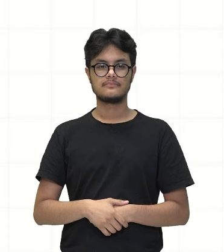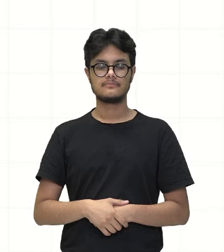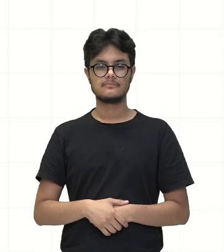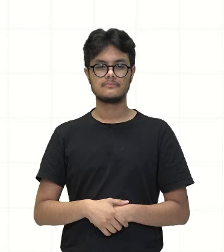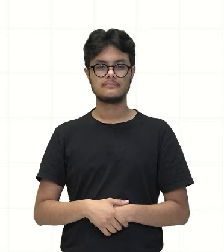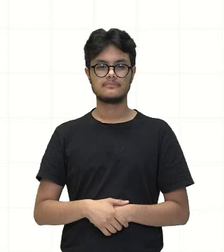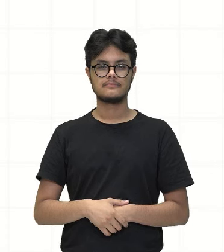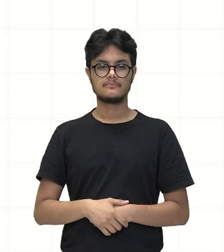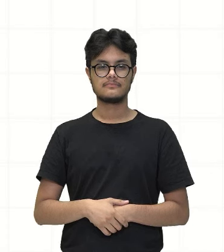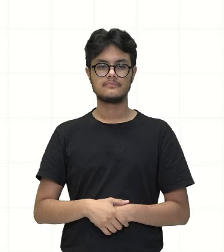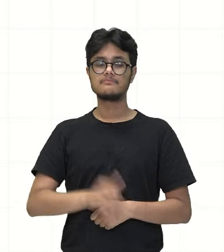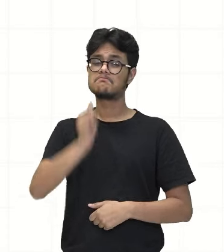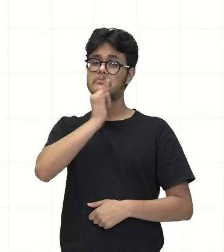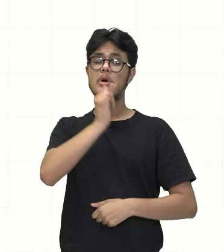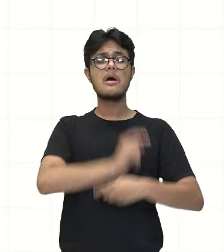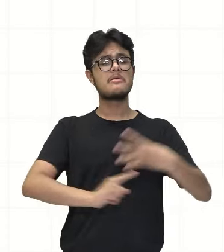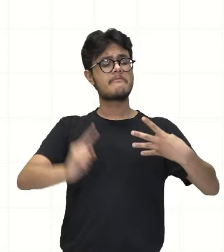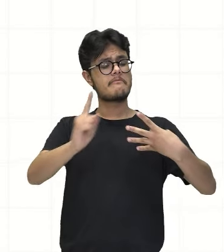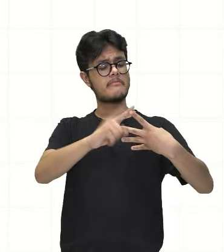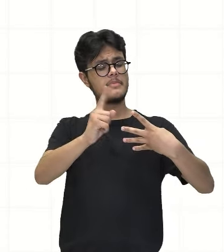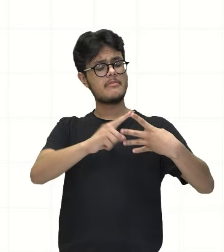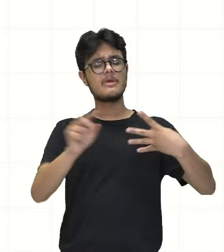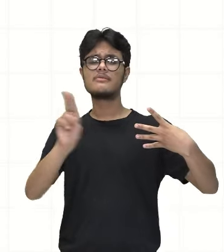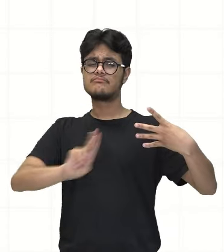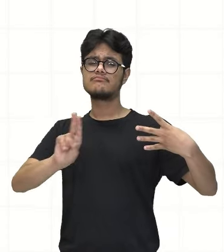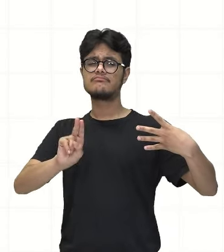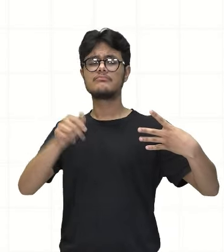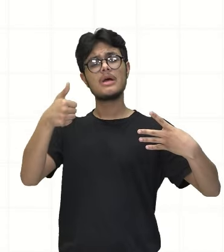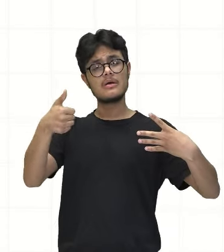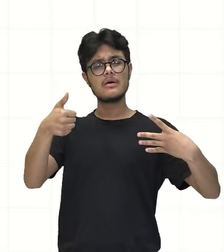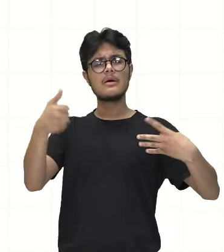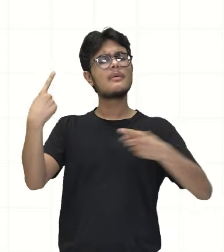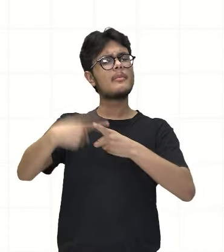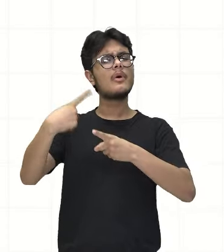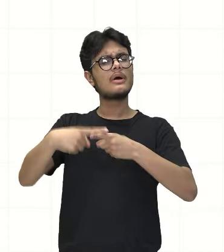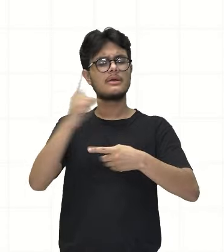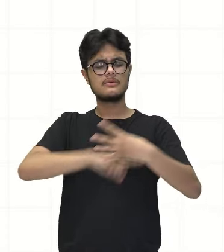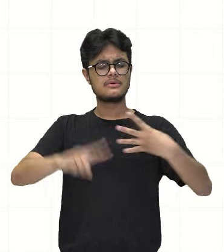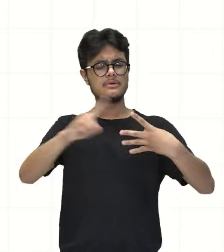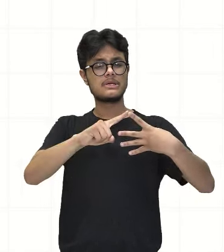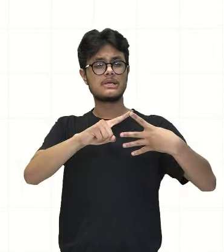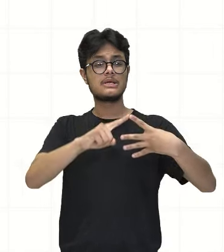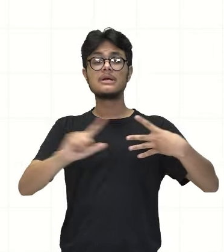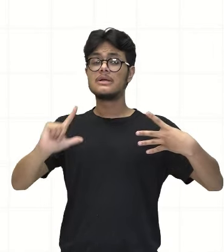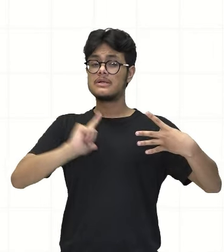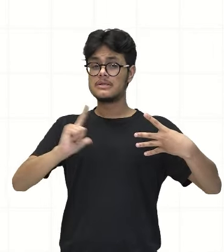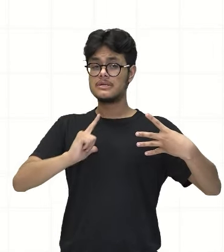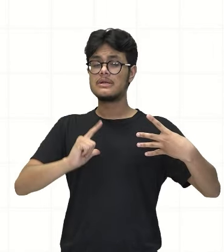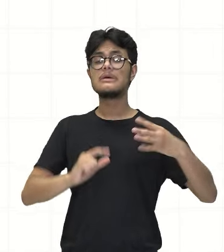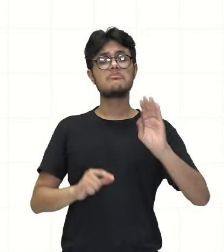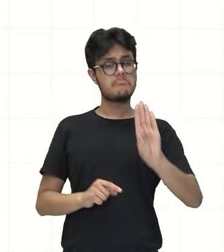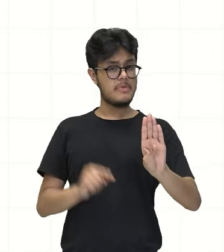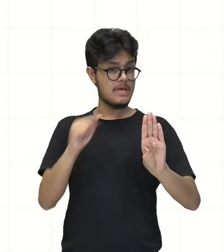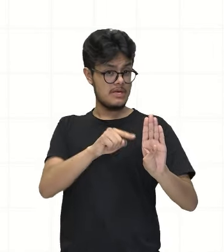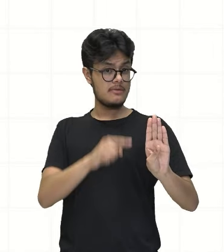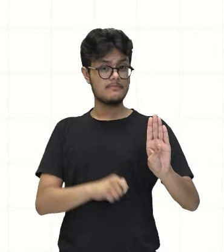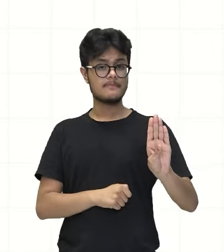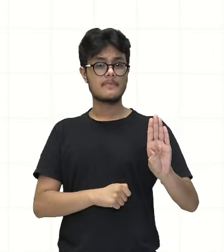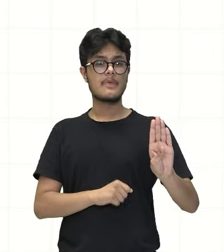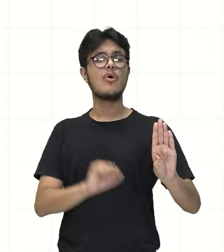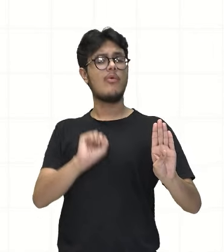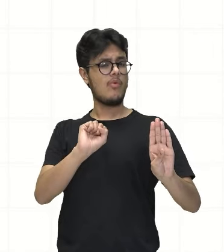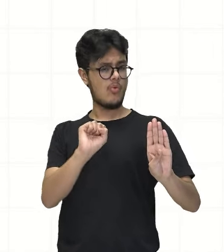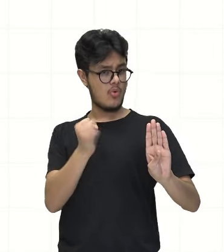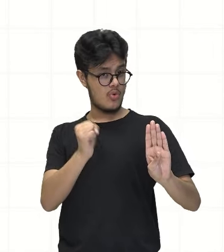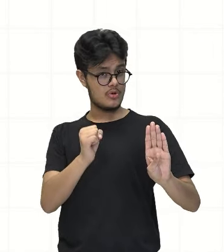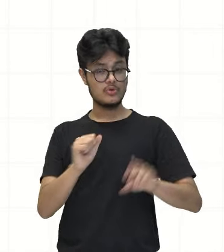a primeira. Por que eu vou tentar usar a primeira? Porque eu tenho o valor de B e eu tenho